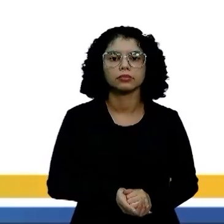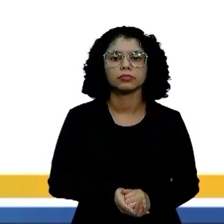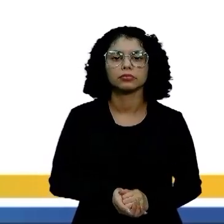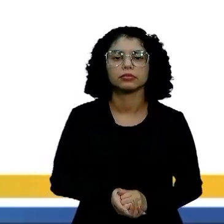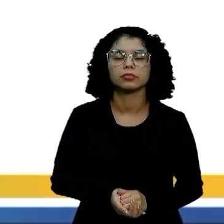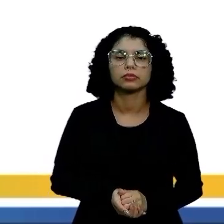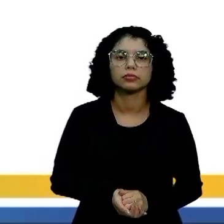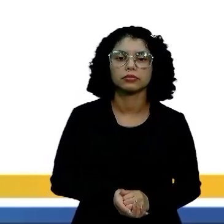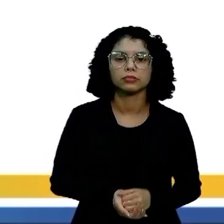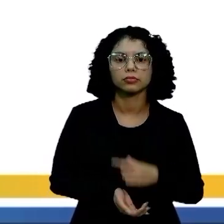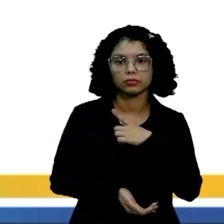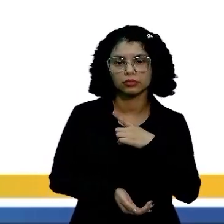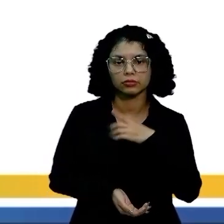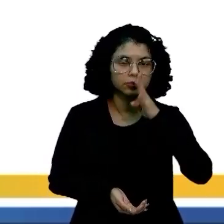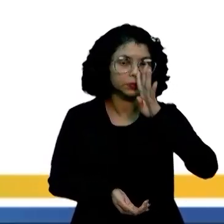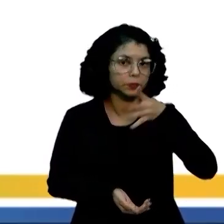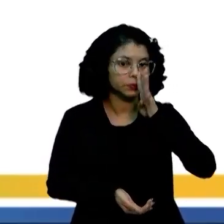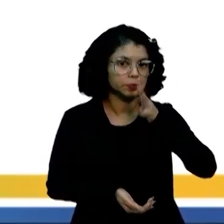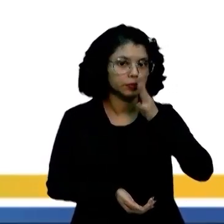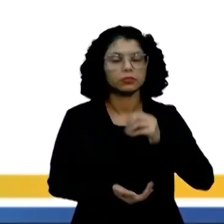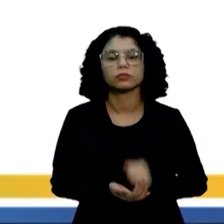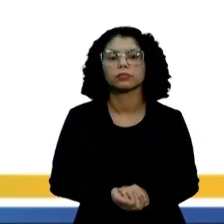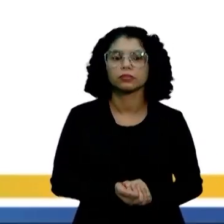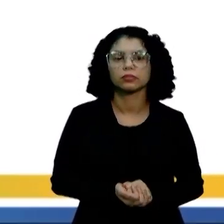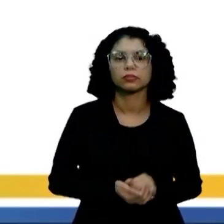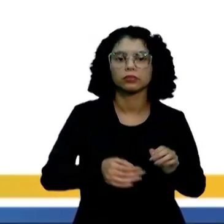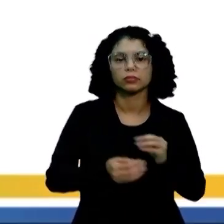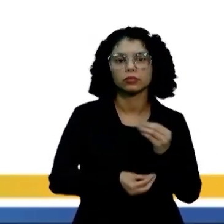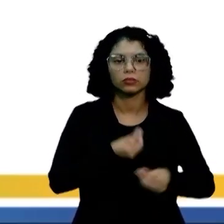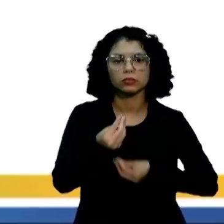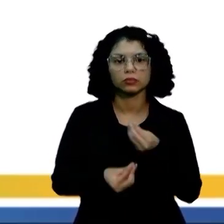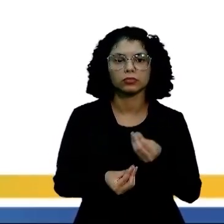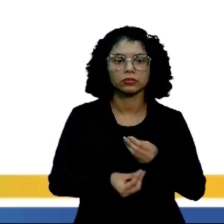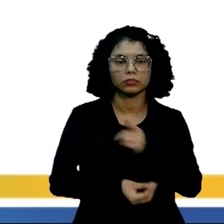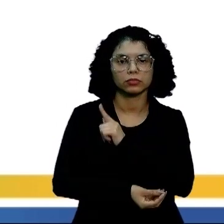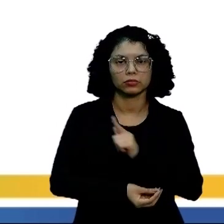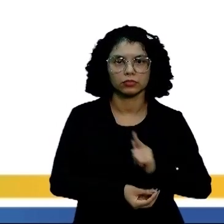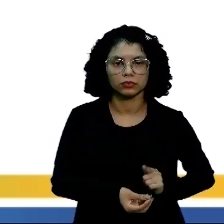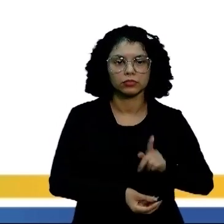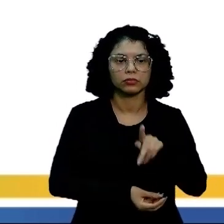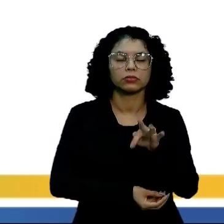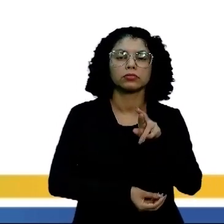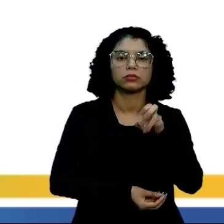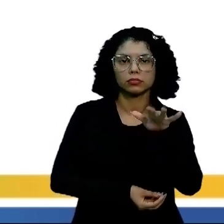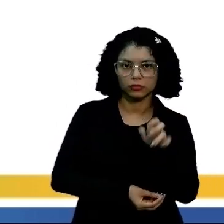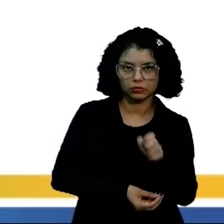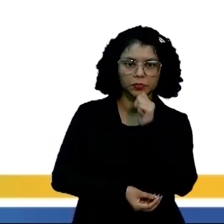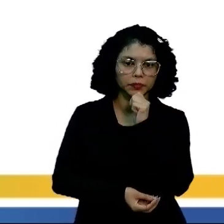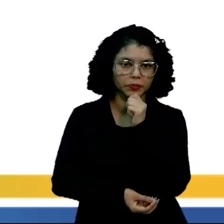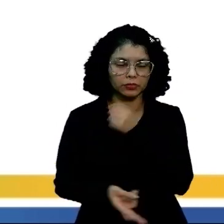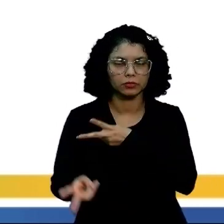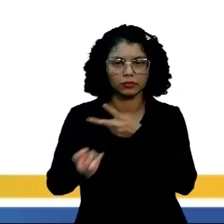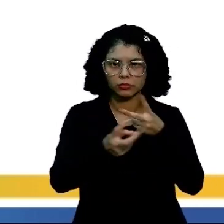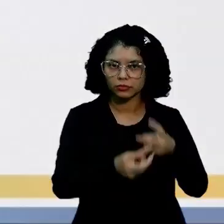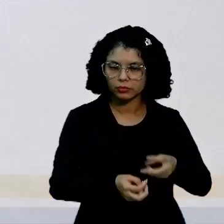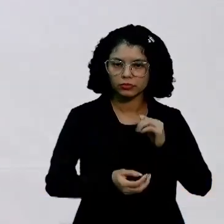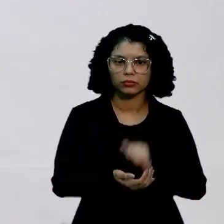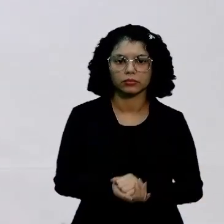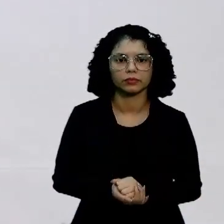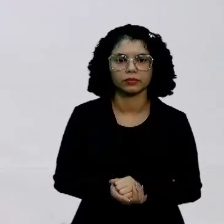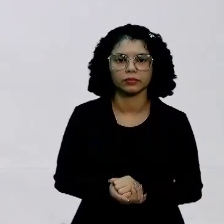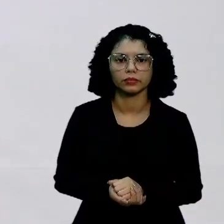grifada. A gente tem uma crítica velada à forma de governo vigente. Então, observa aqui,